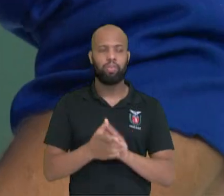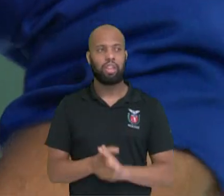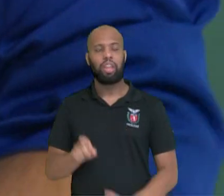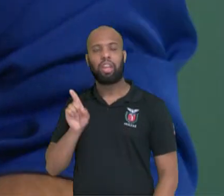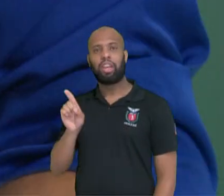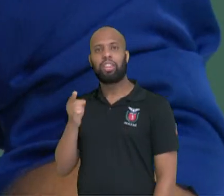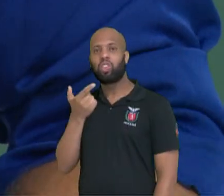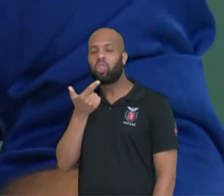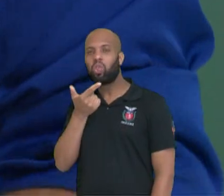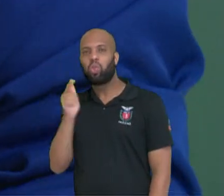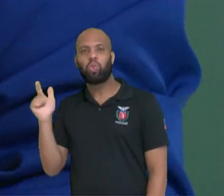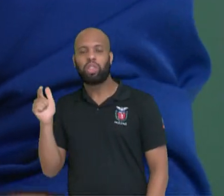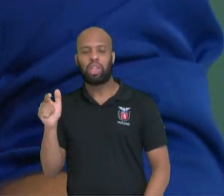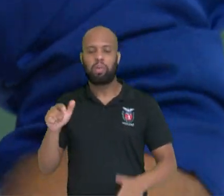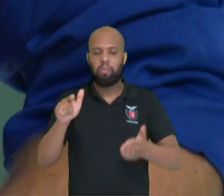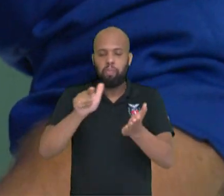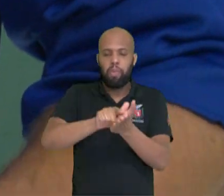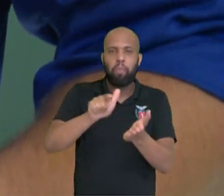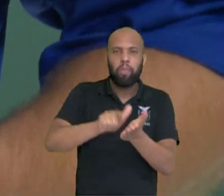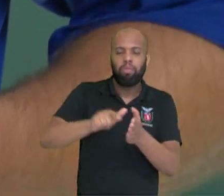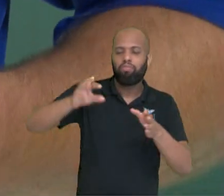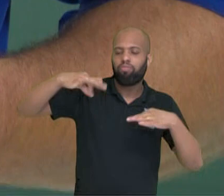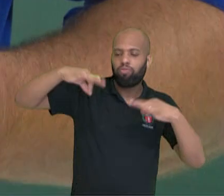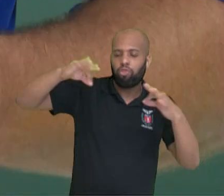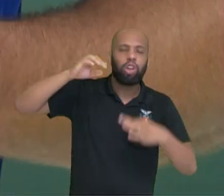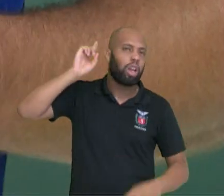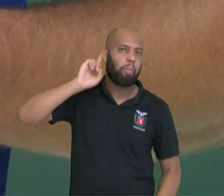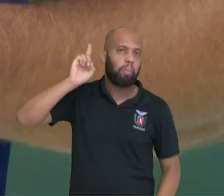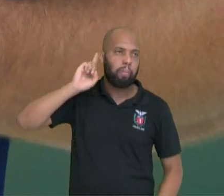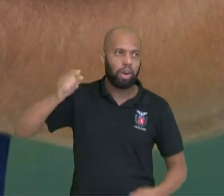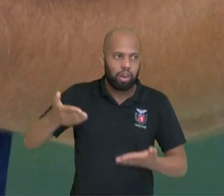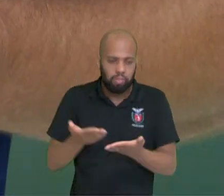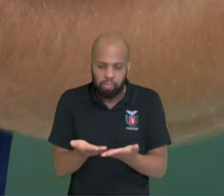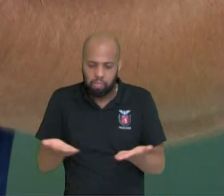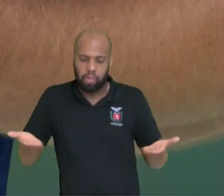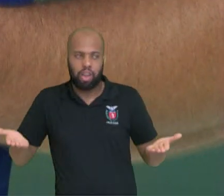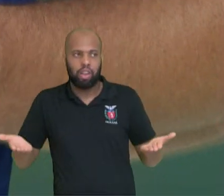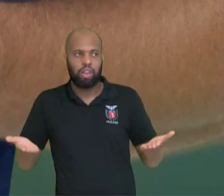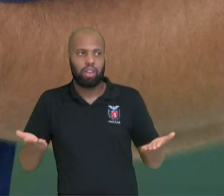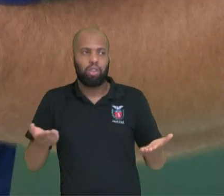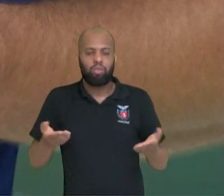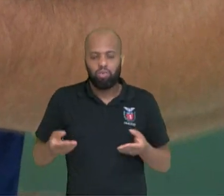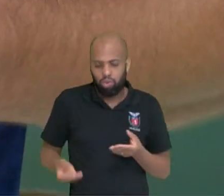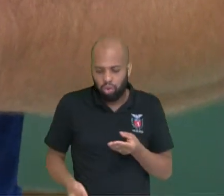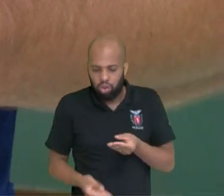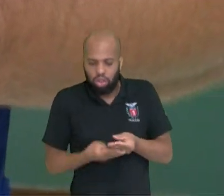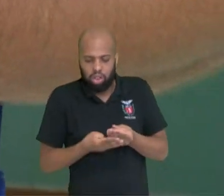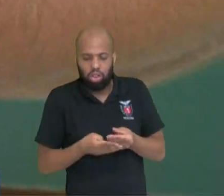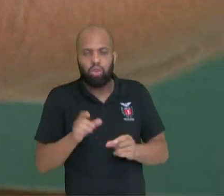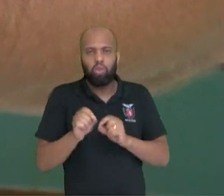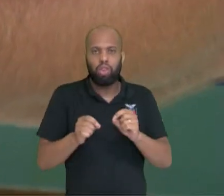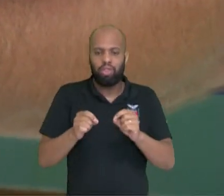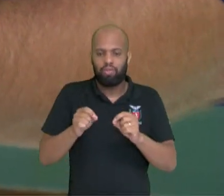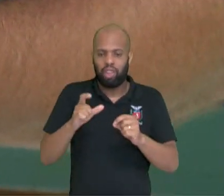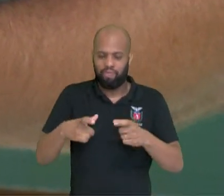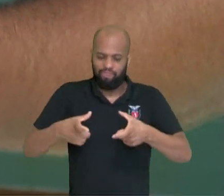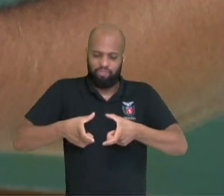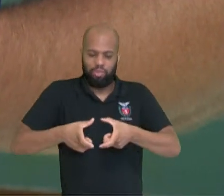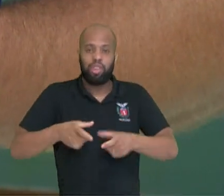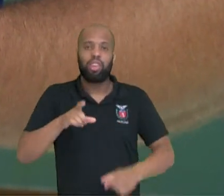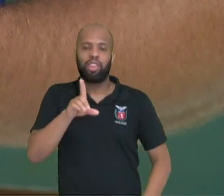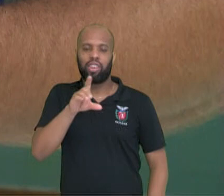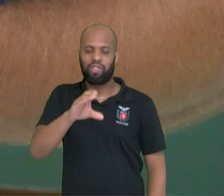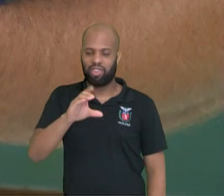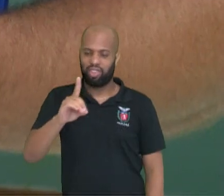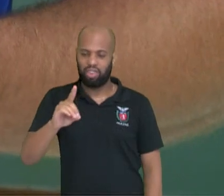uma folha de sulfite embaixo, ok? Essa folha de sulfite que eu não coloquei embaixo, eu coloquei um CD. É um aperfeiçoamento que eu